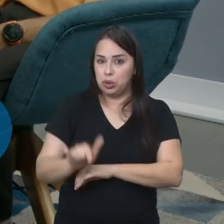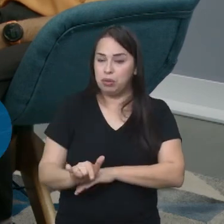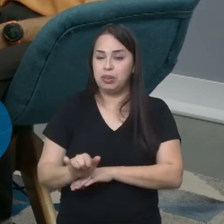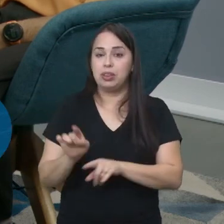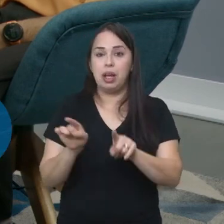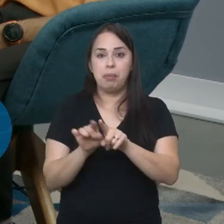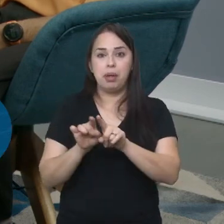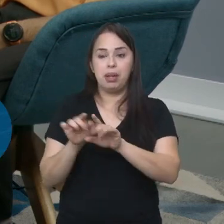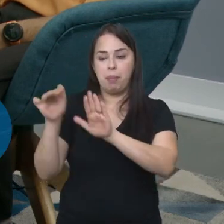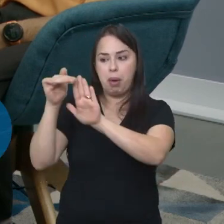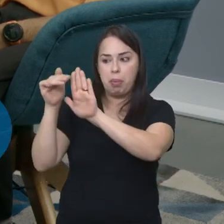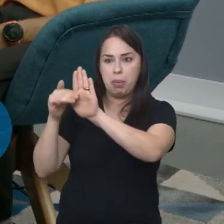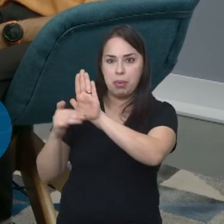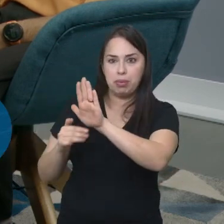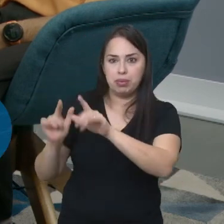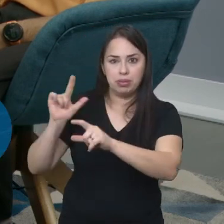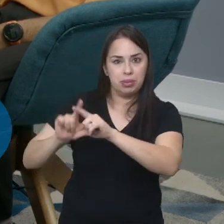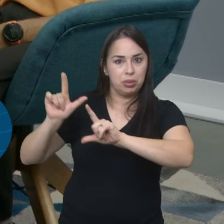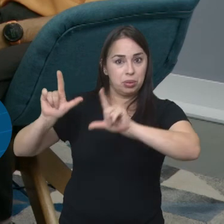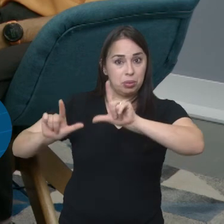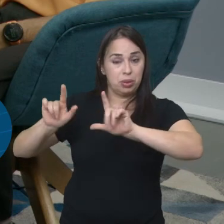nosso canal no YouTube,